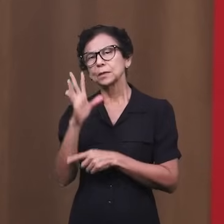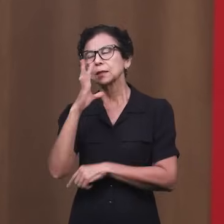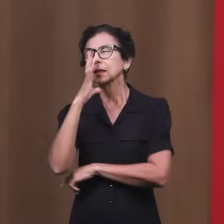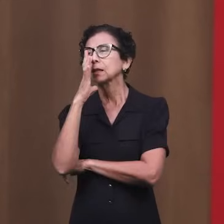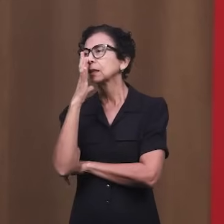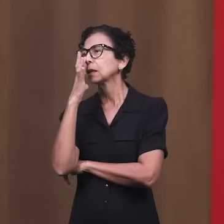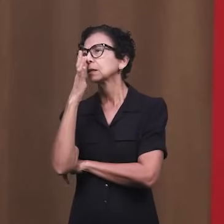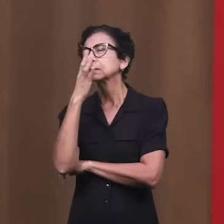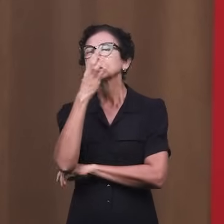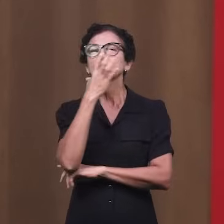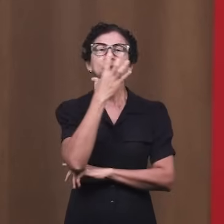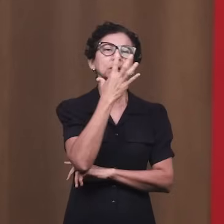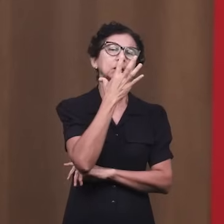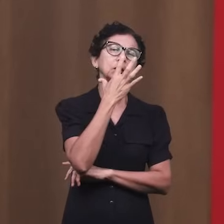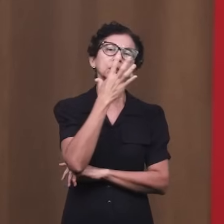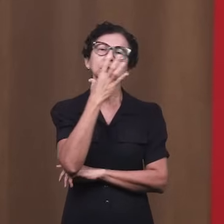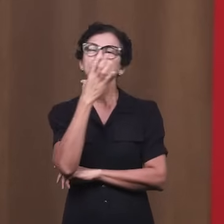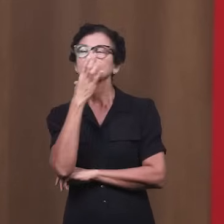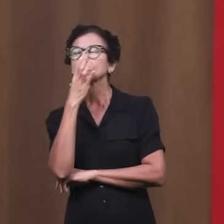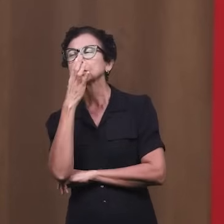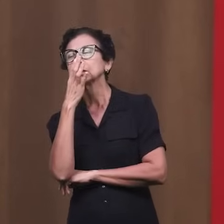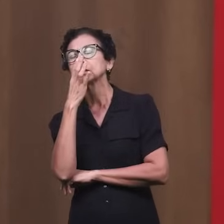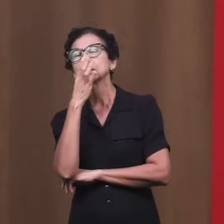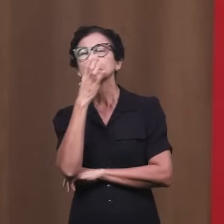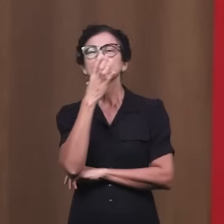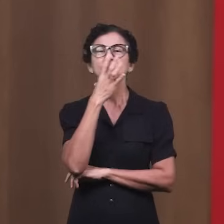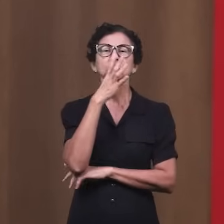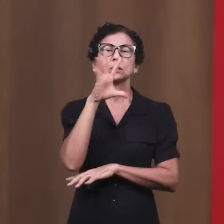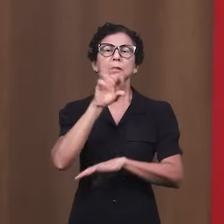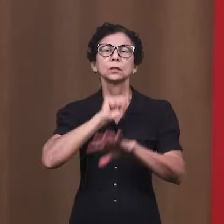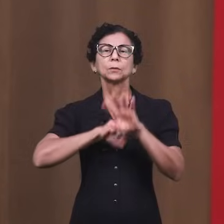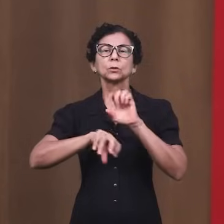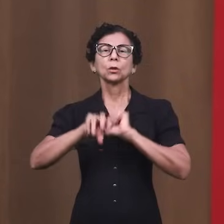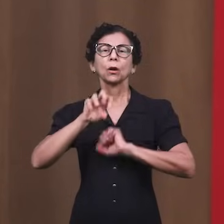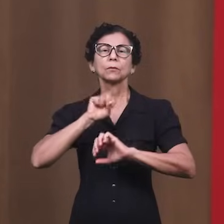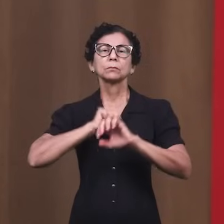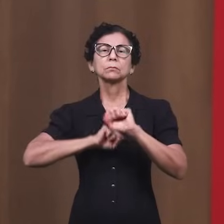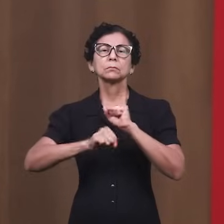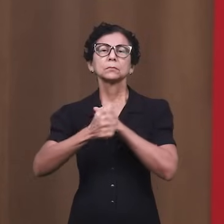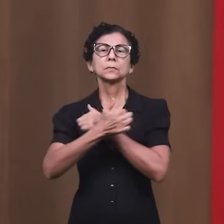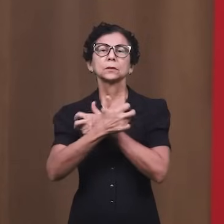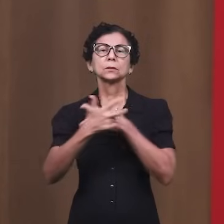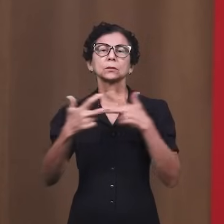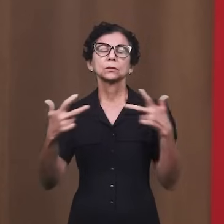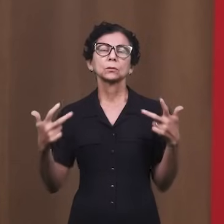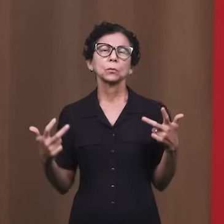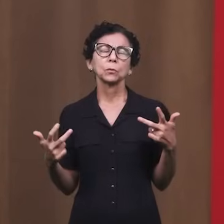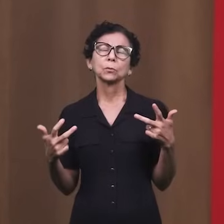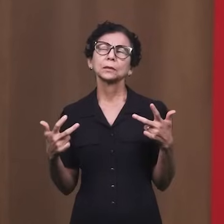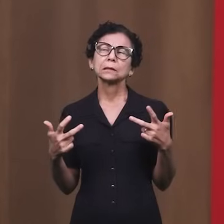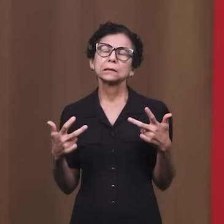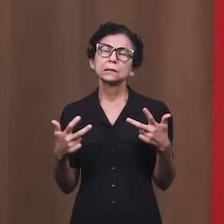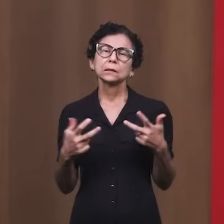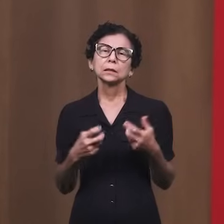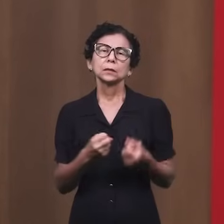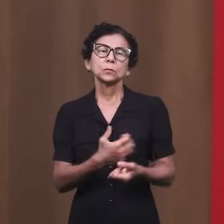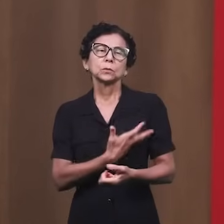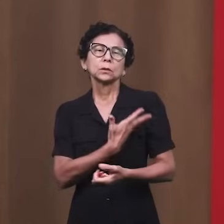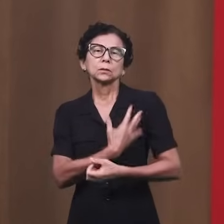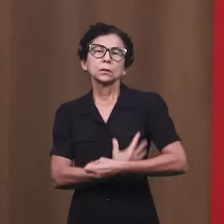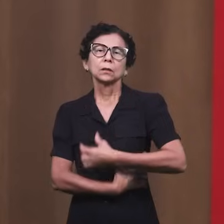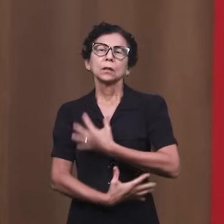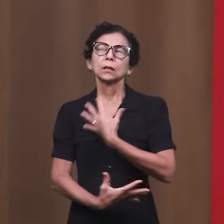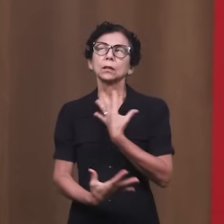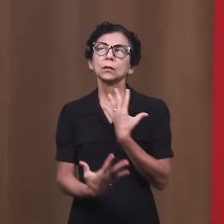Emoções relacionadas à aqueles eventos ali que foram apresentados na série eh se você vai ler a